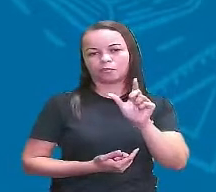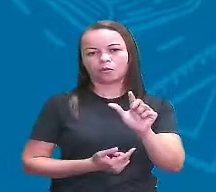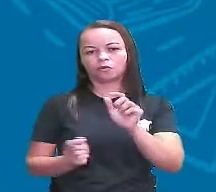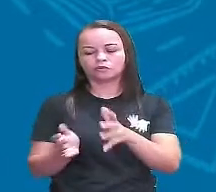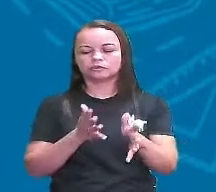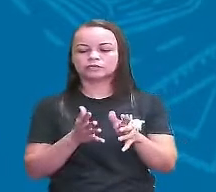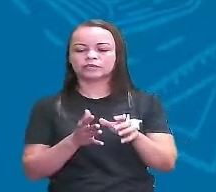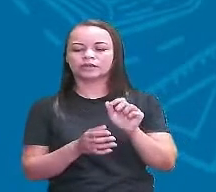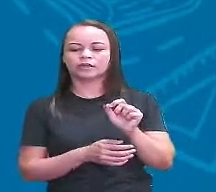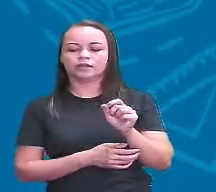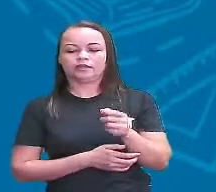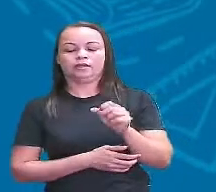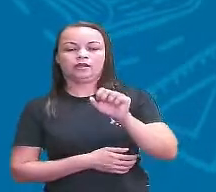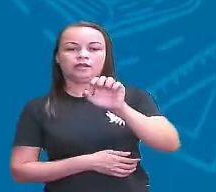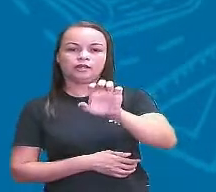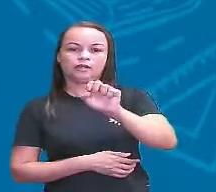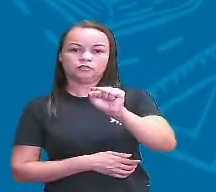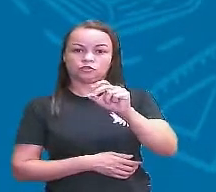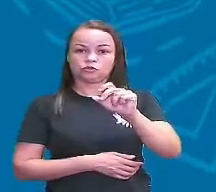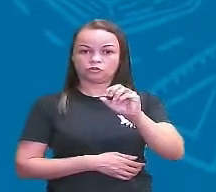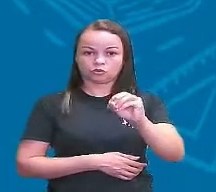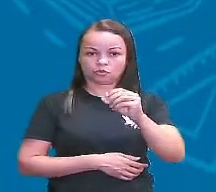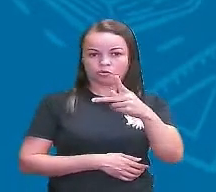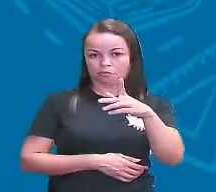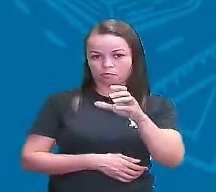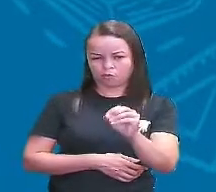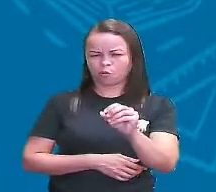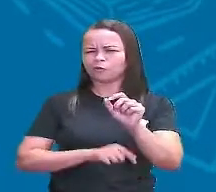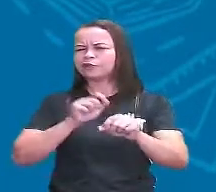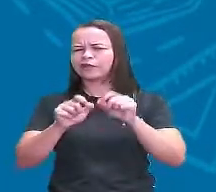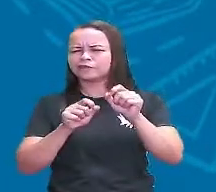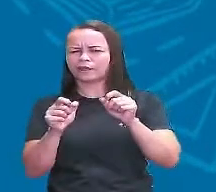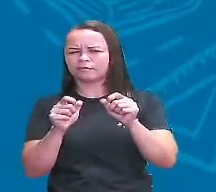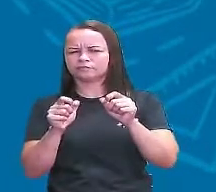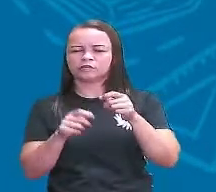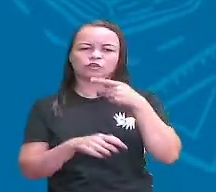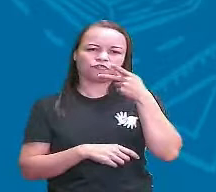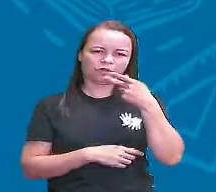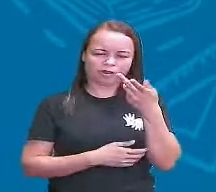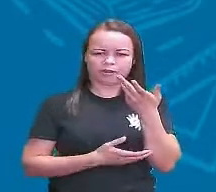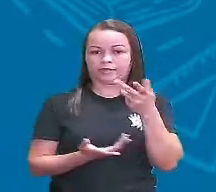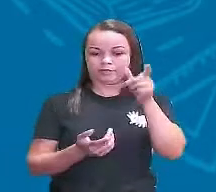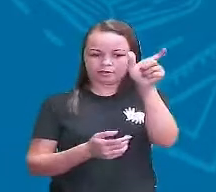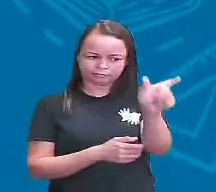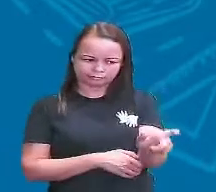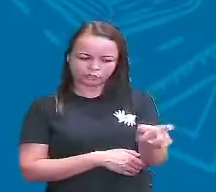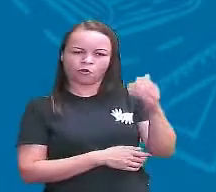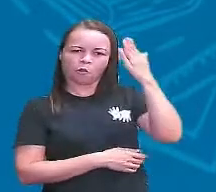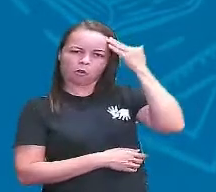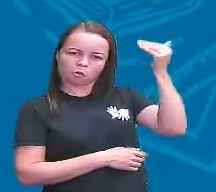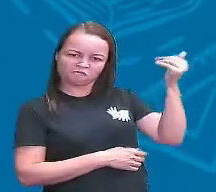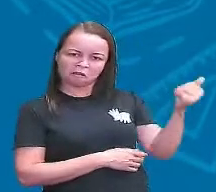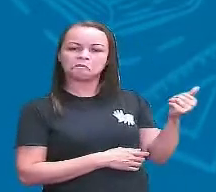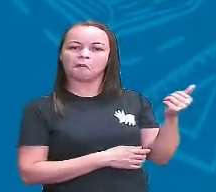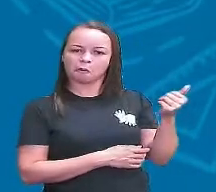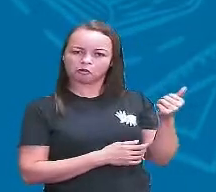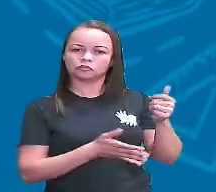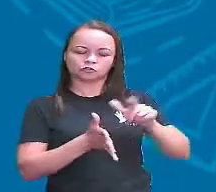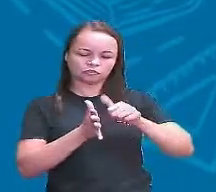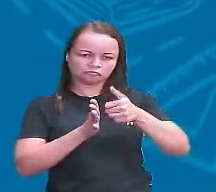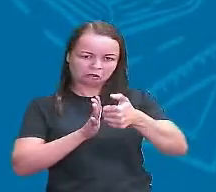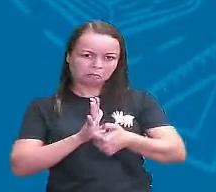né? Eu falei que Esopo é um dos autores famosíssimos de fábulas. E quem foi esse Esopo,